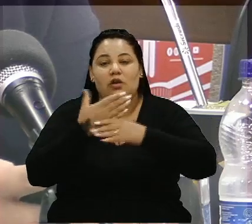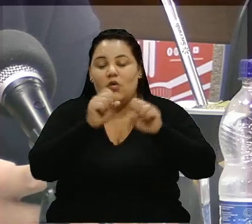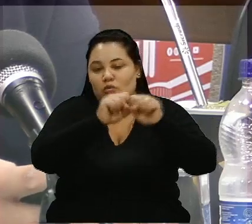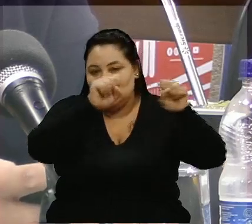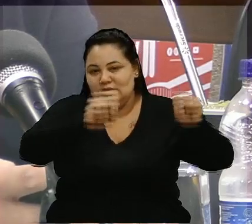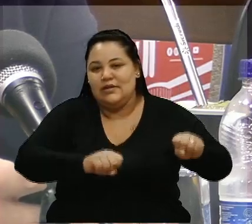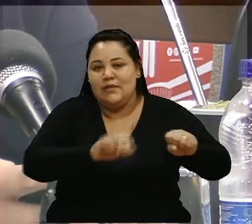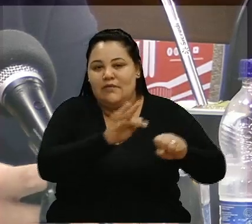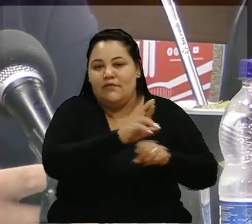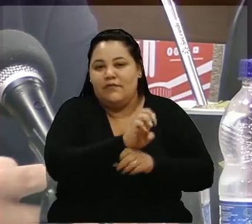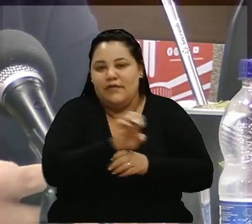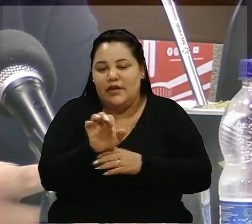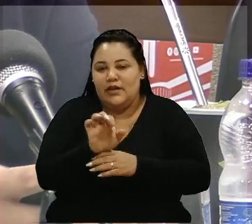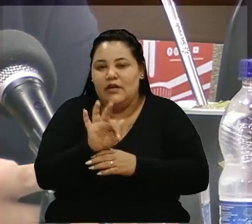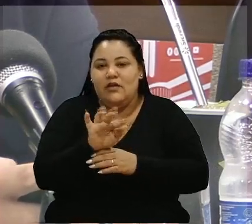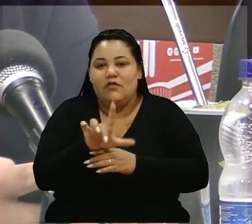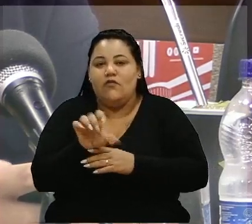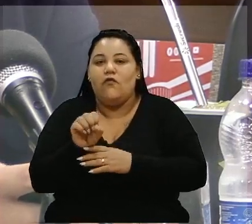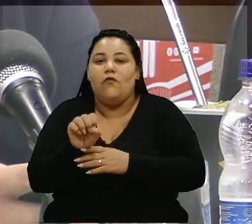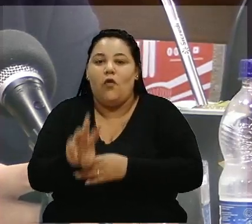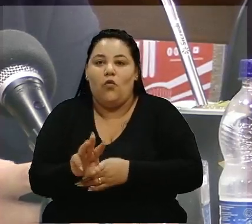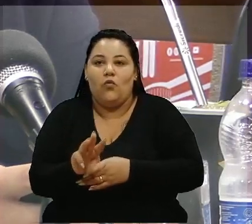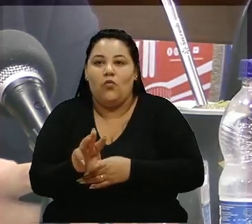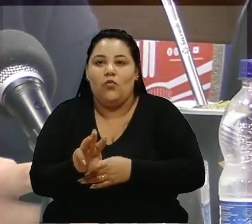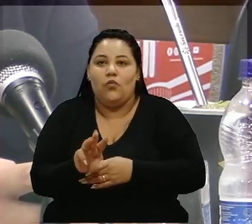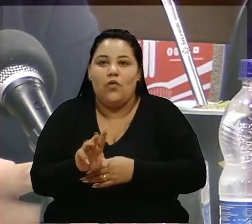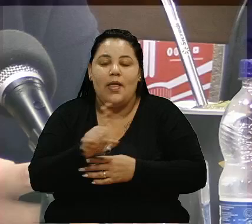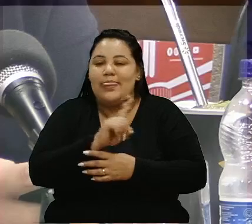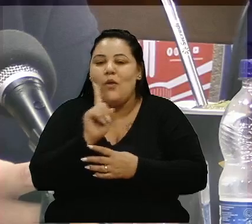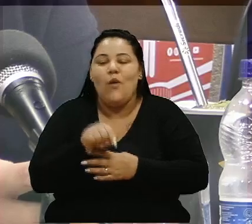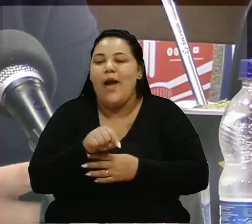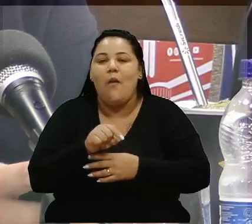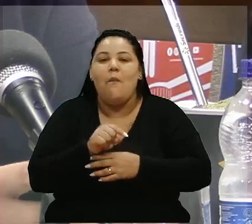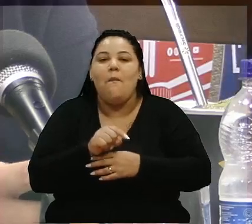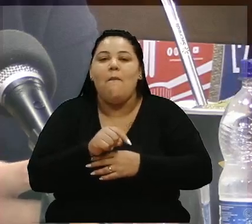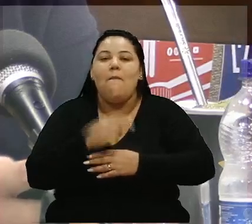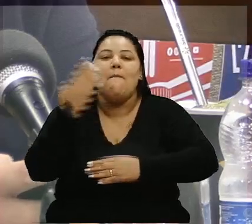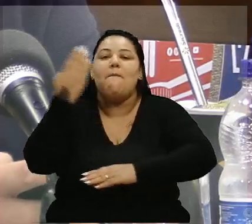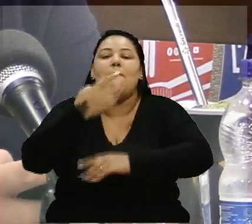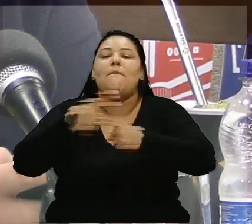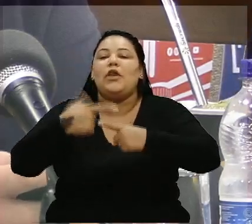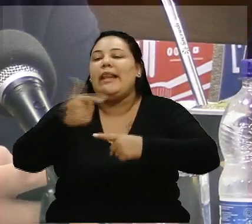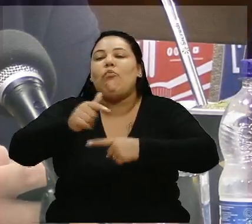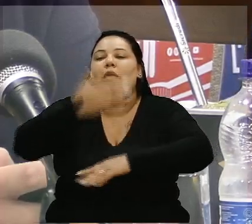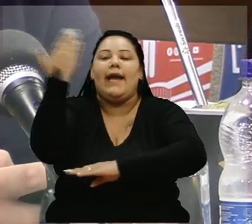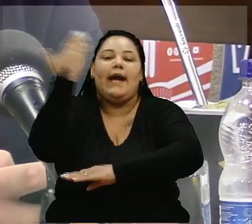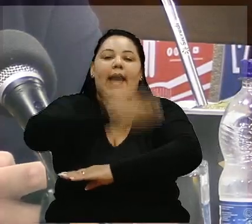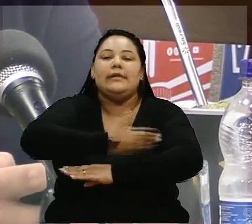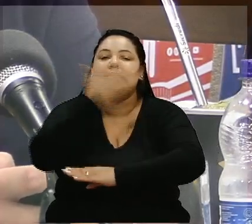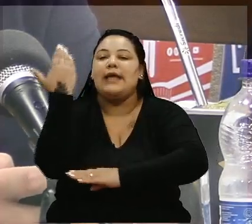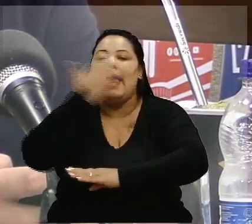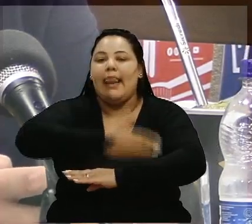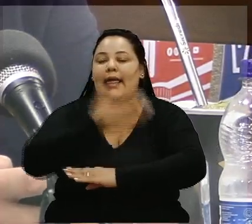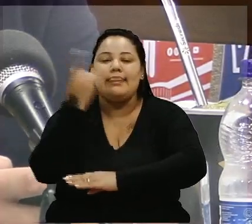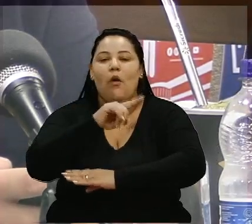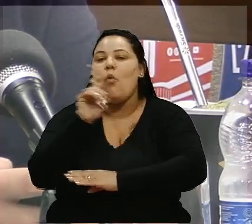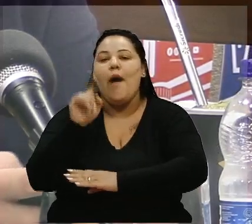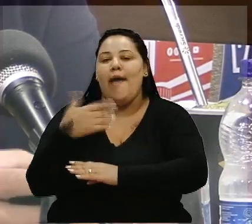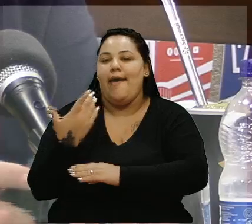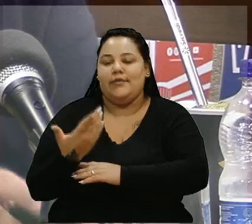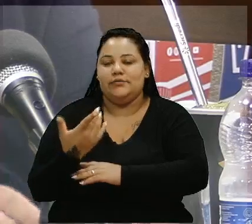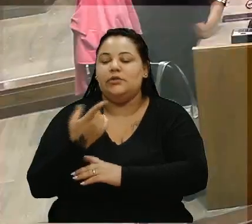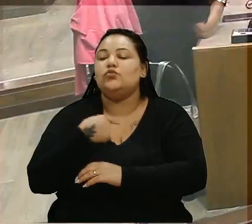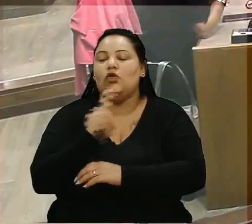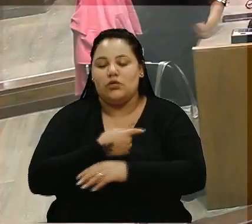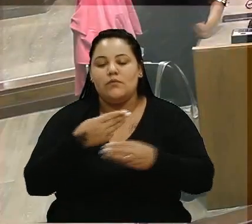na visão dele considera que não é um pedágio, porque não tem cancela. Então, nós iremos protocolar uma moção de repúdio contra os pedágios Free Flow. Muito